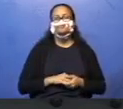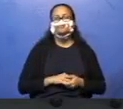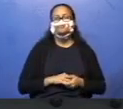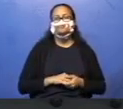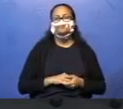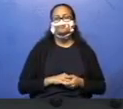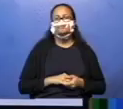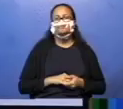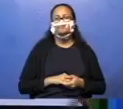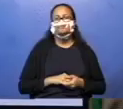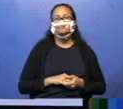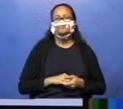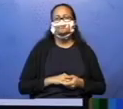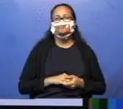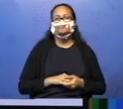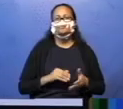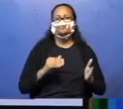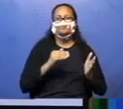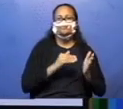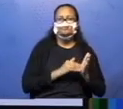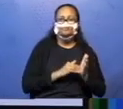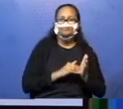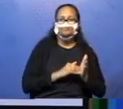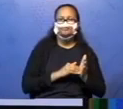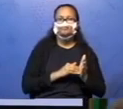E aqui, última palavra,